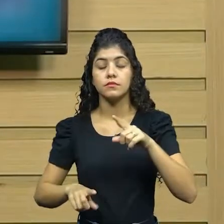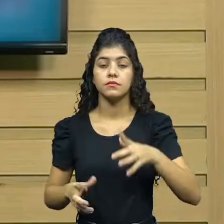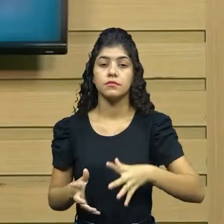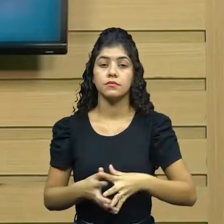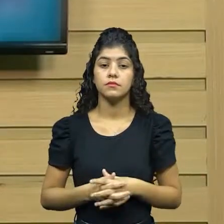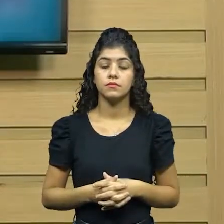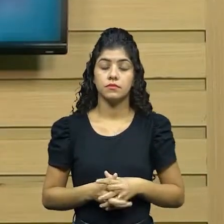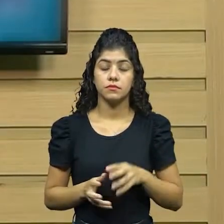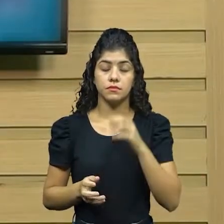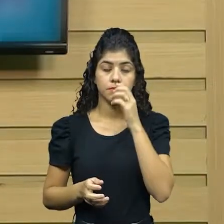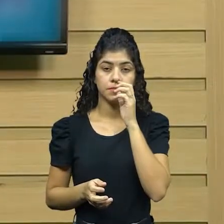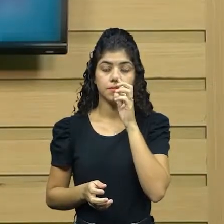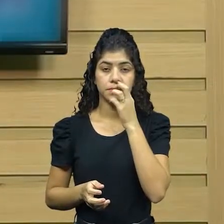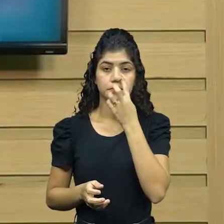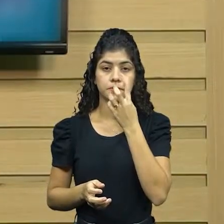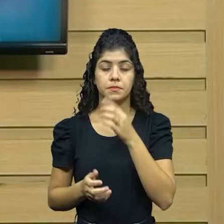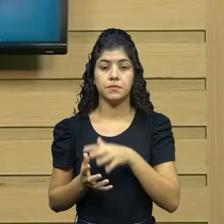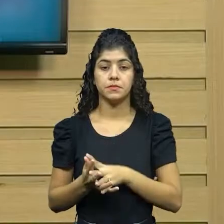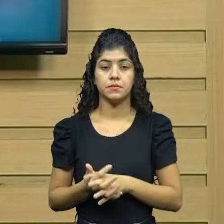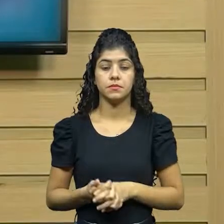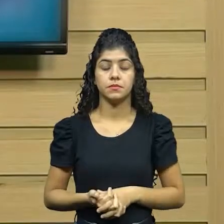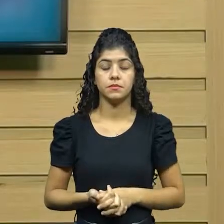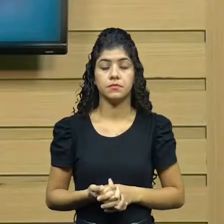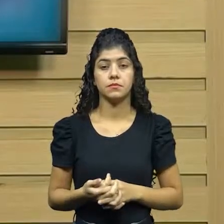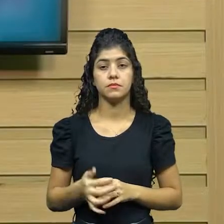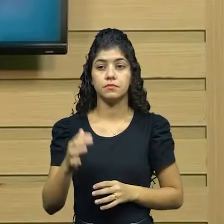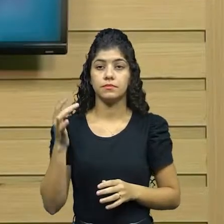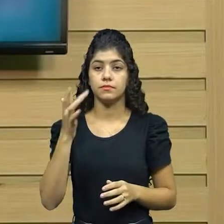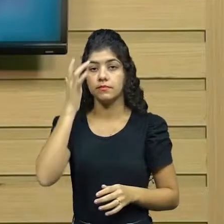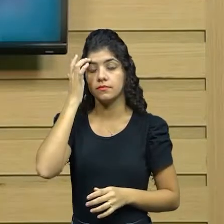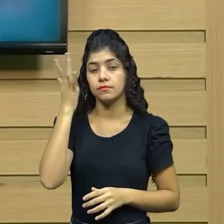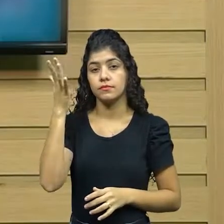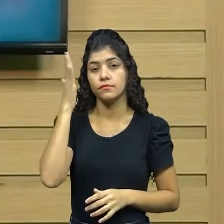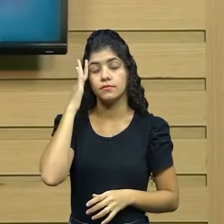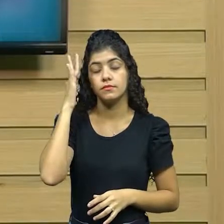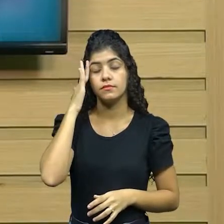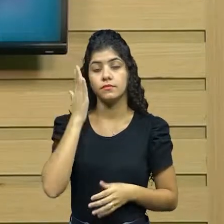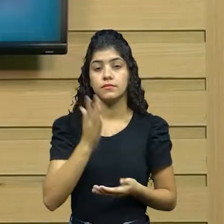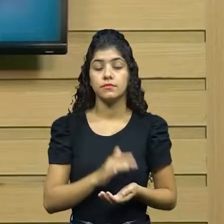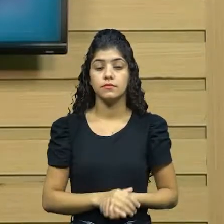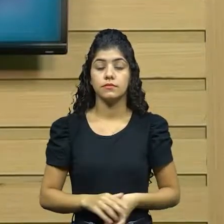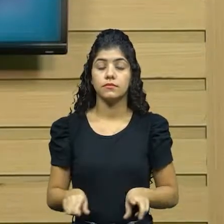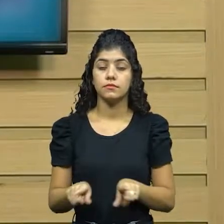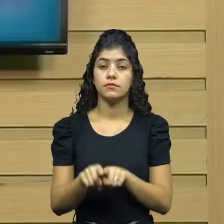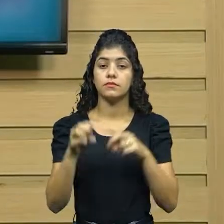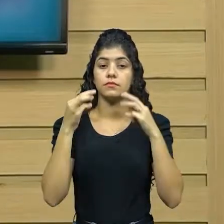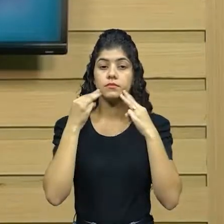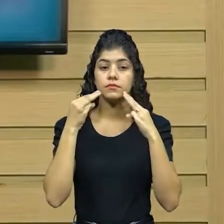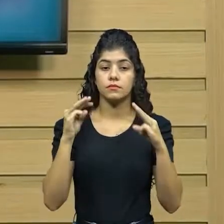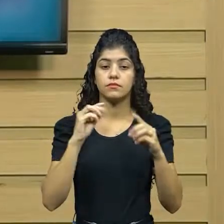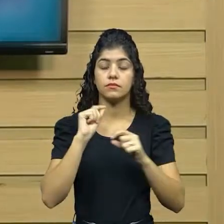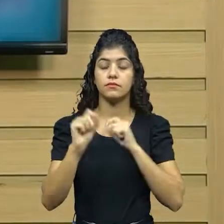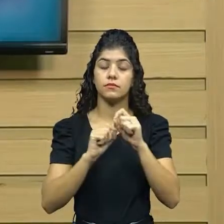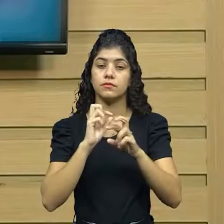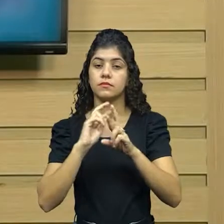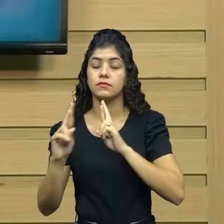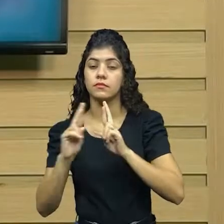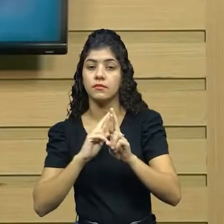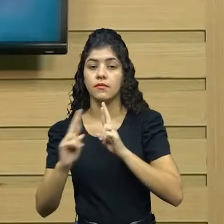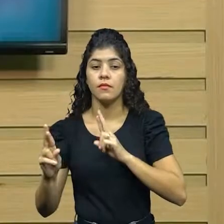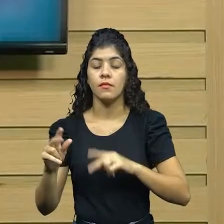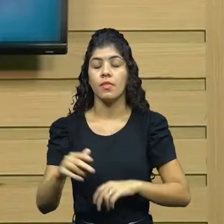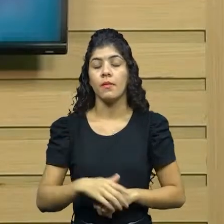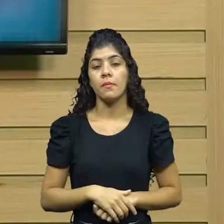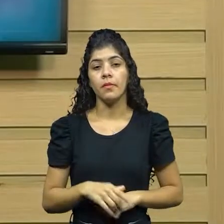transição comercial mais fácil de entender, o marketing de relacionamentos está